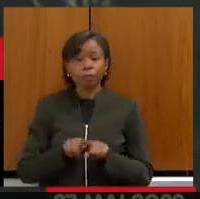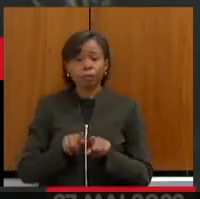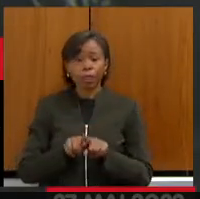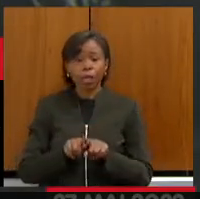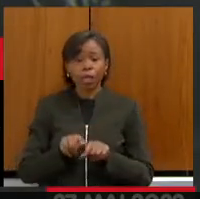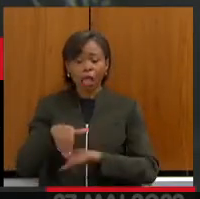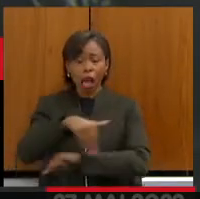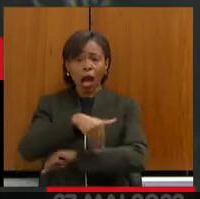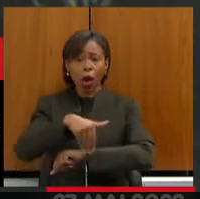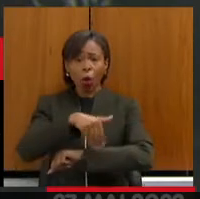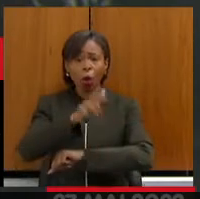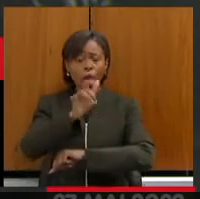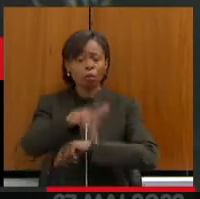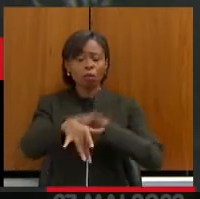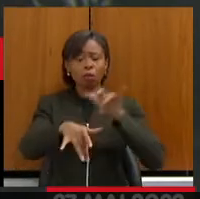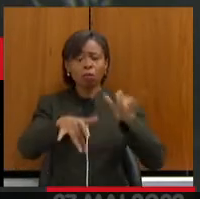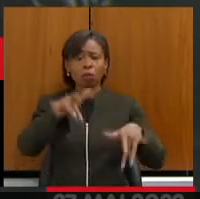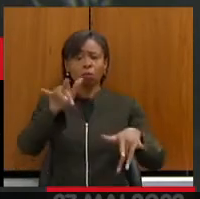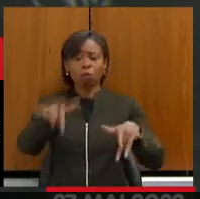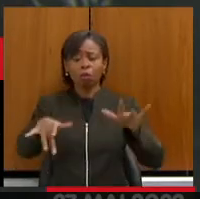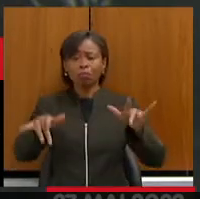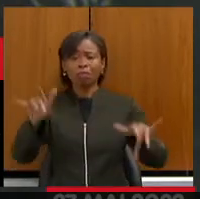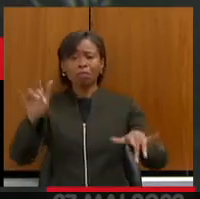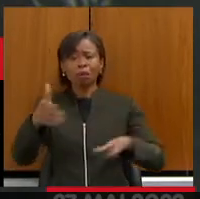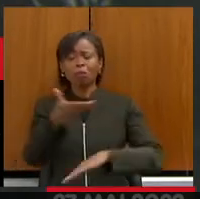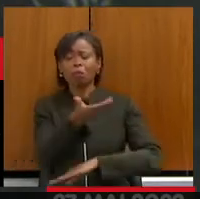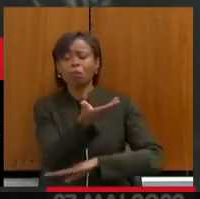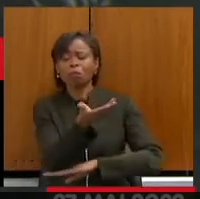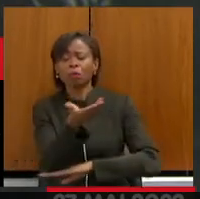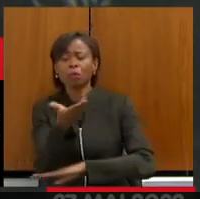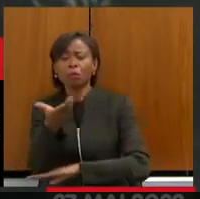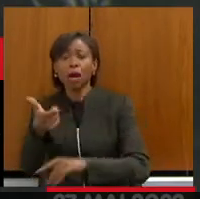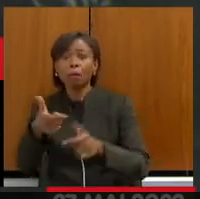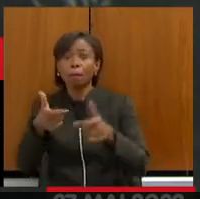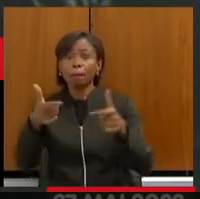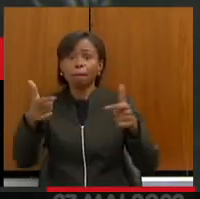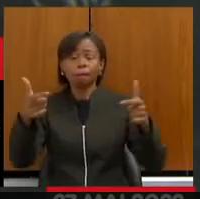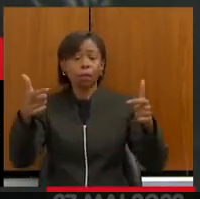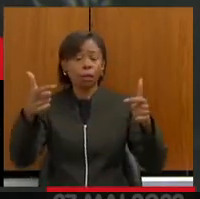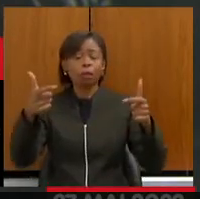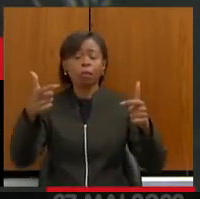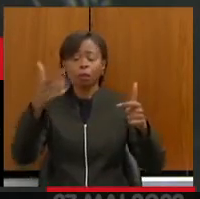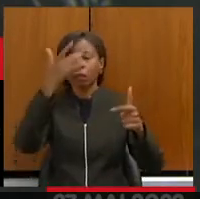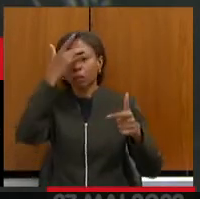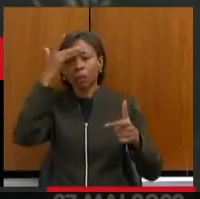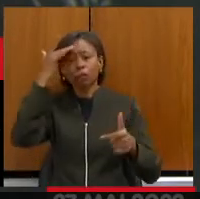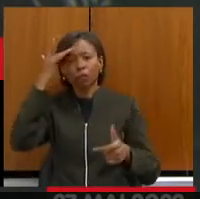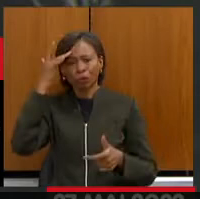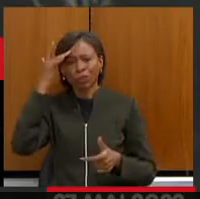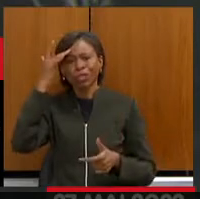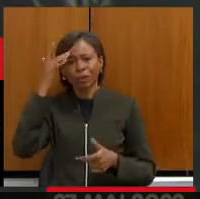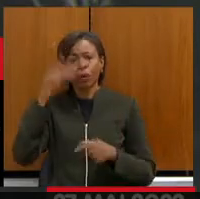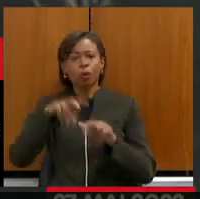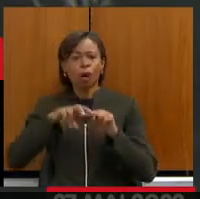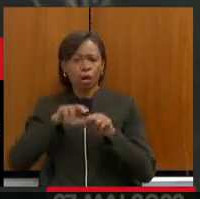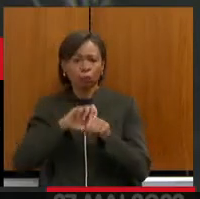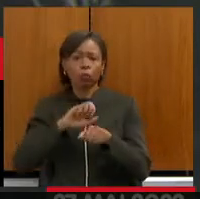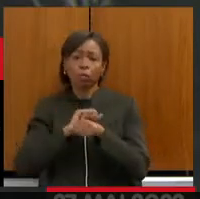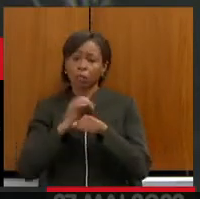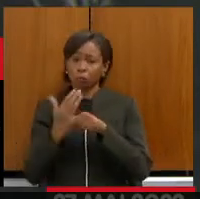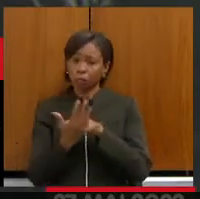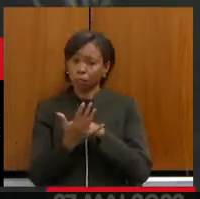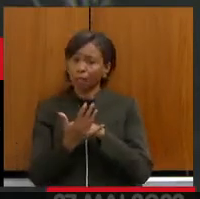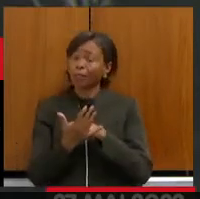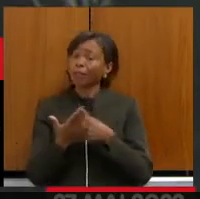rua especialmente após a ampliação das vulnerabilidades causadas pela pandemia e considerando o que no caso das